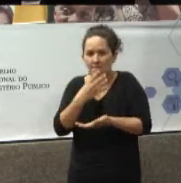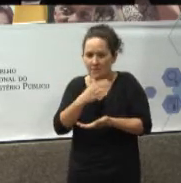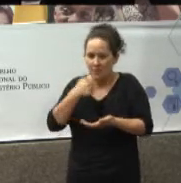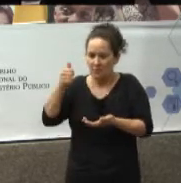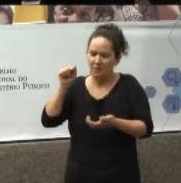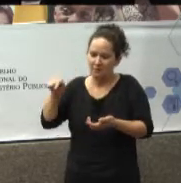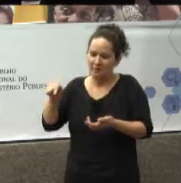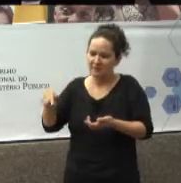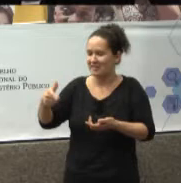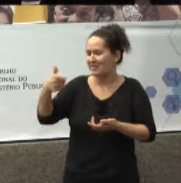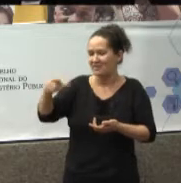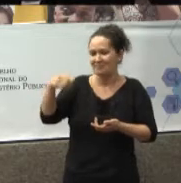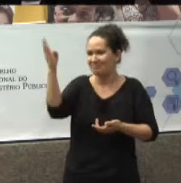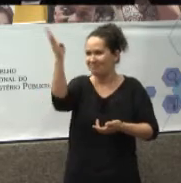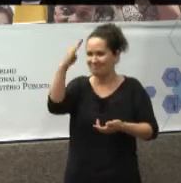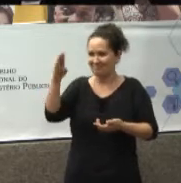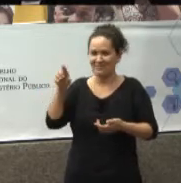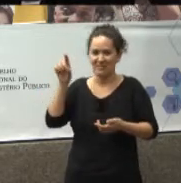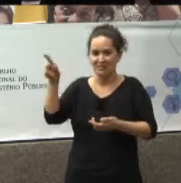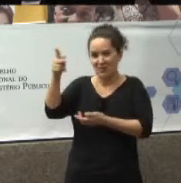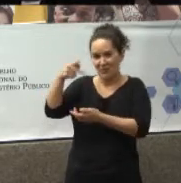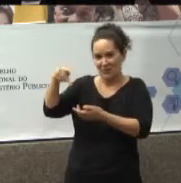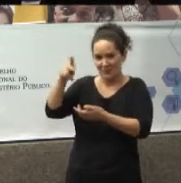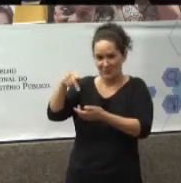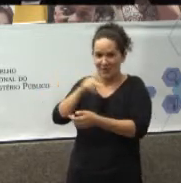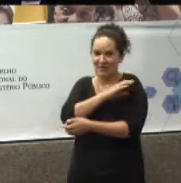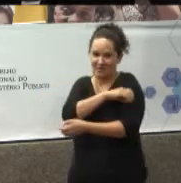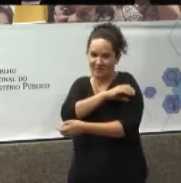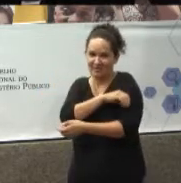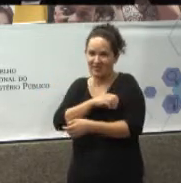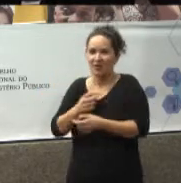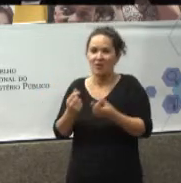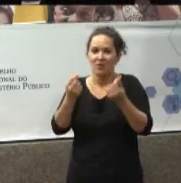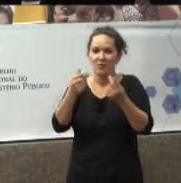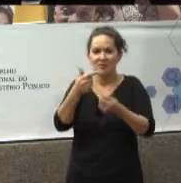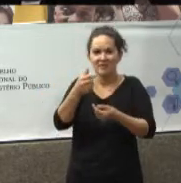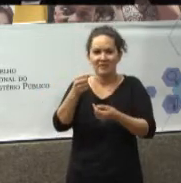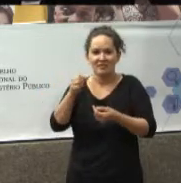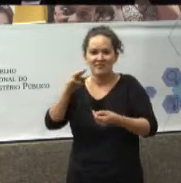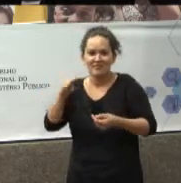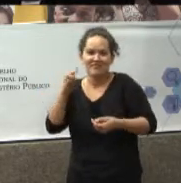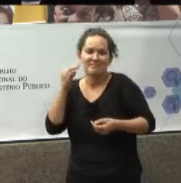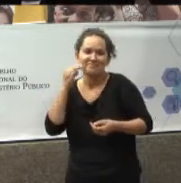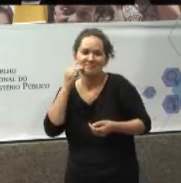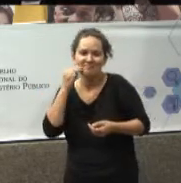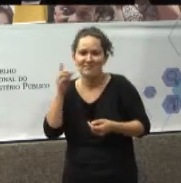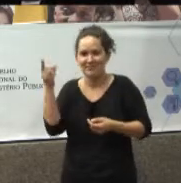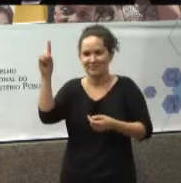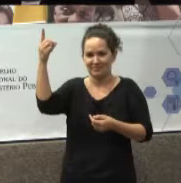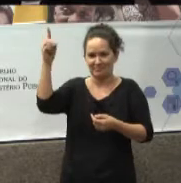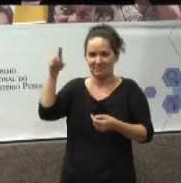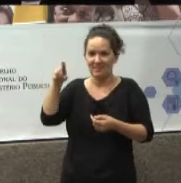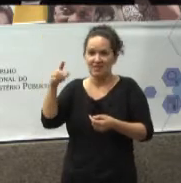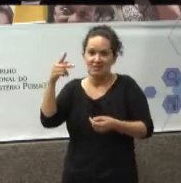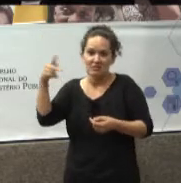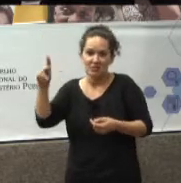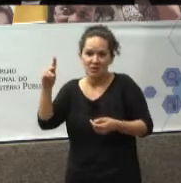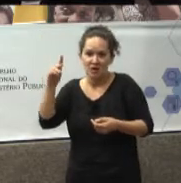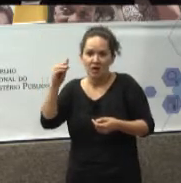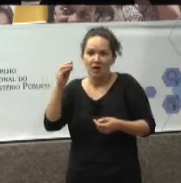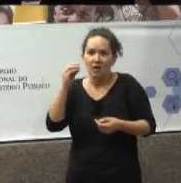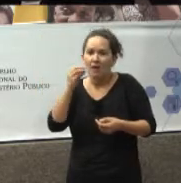não tem no brasil só tem no canadá custa 10 mil dólares e você sua chance de você